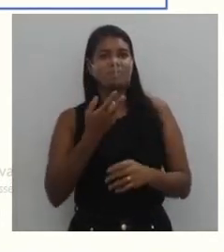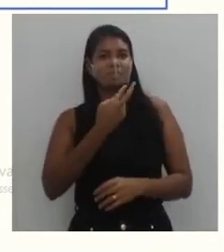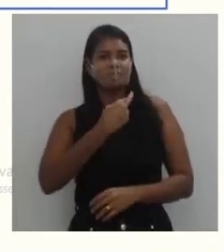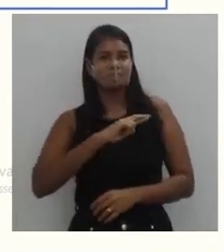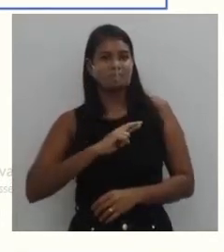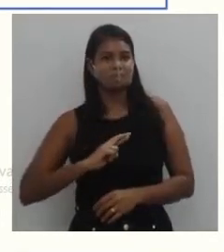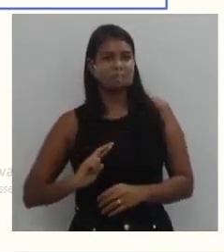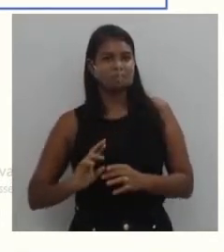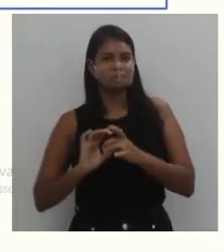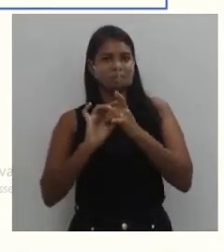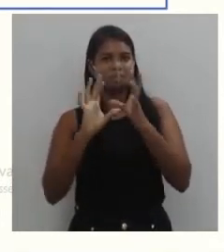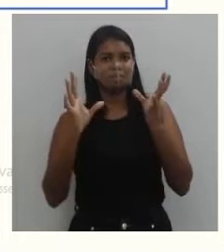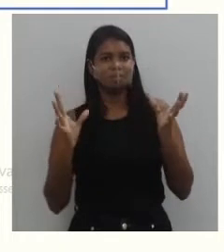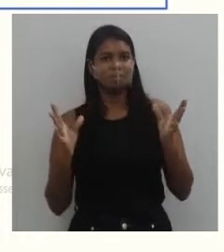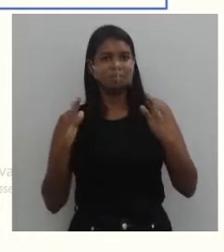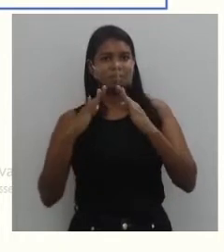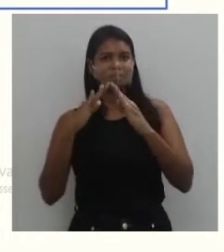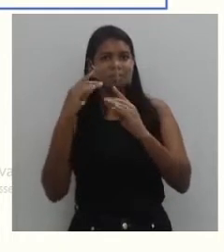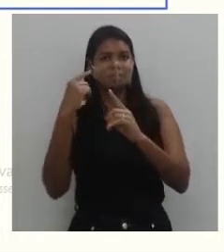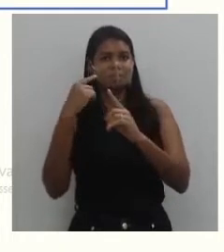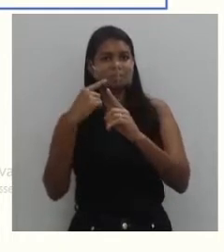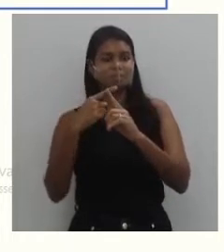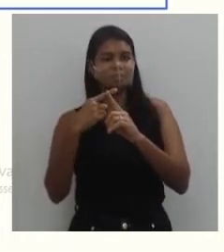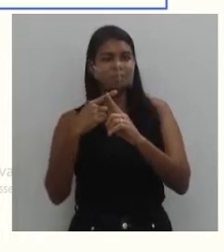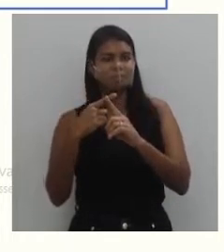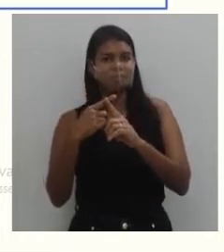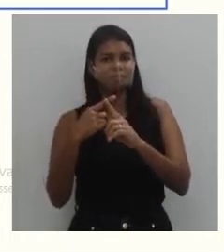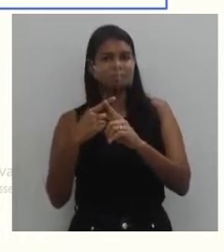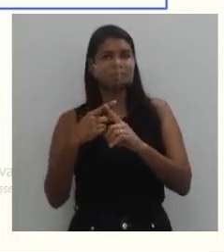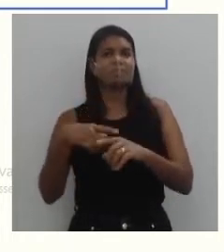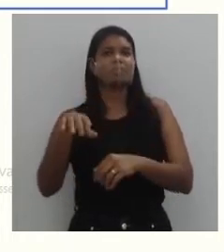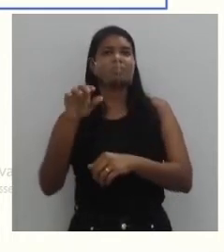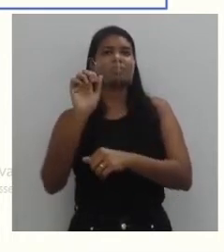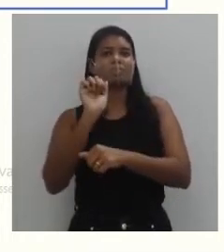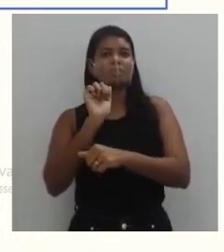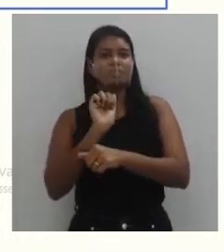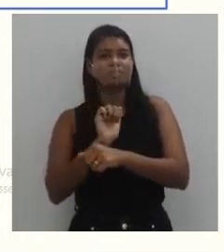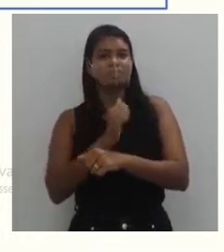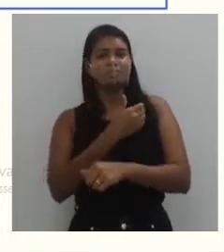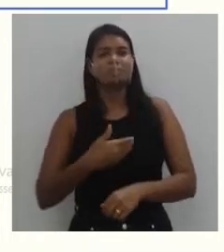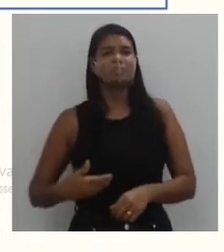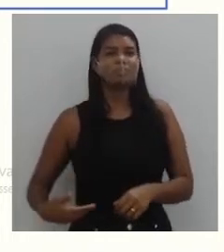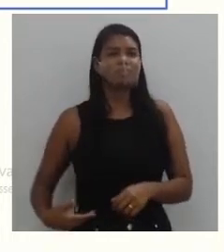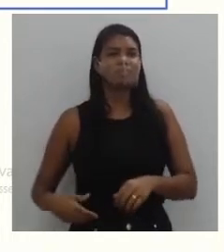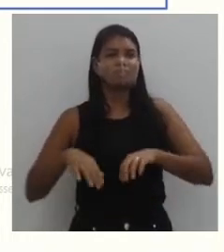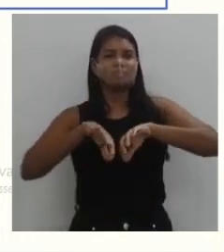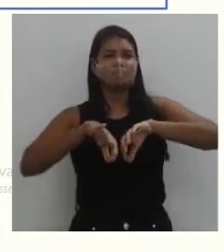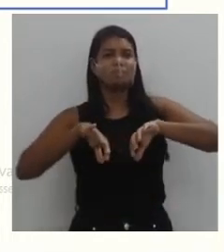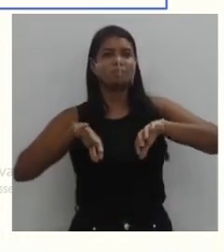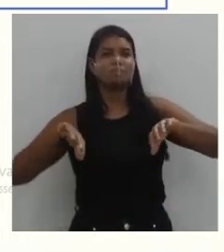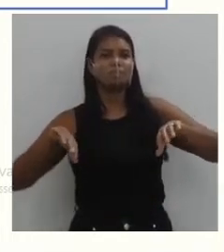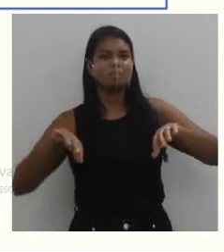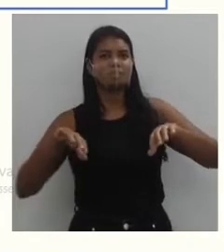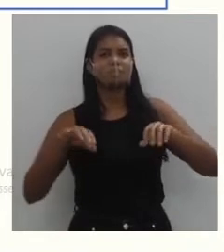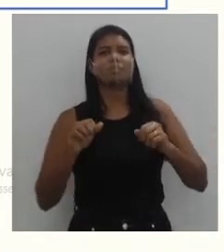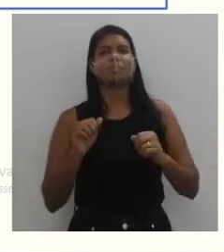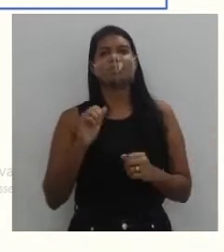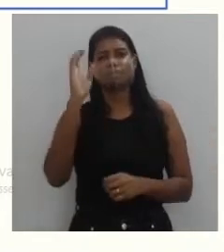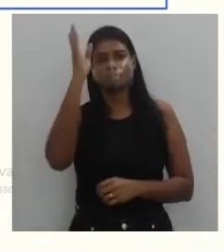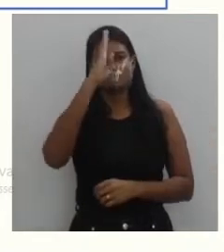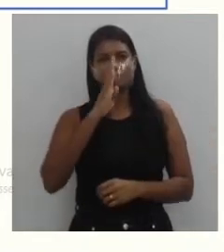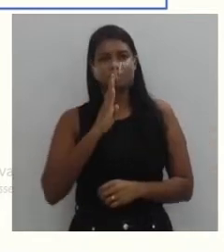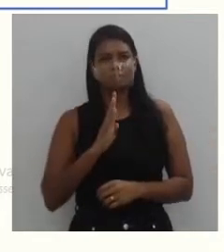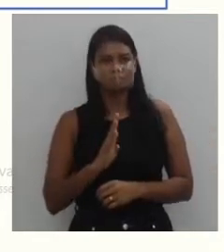de religião e a Igreja e o Estado estão oficialmente separados, sendo